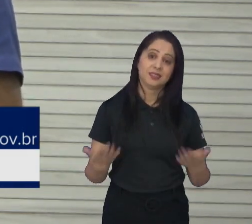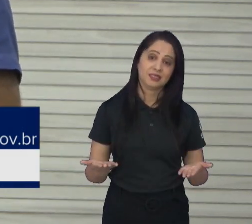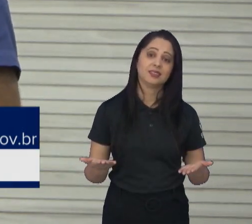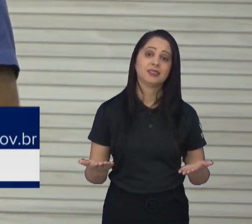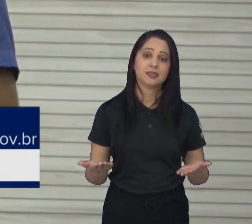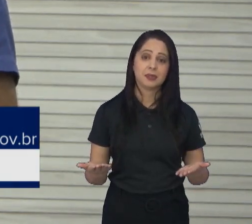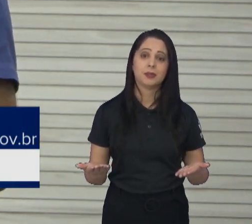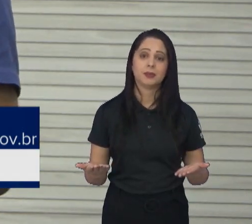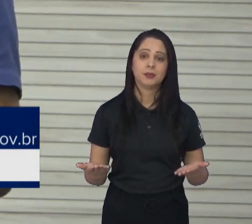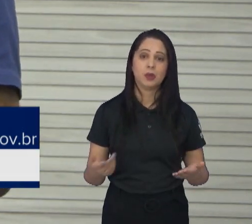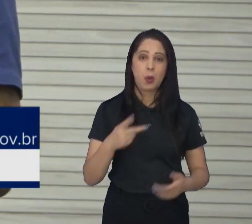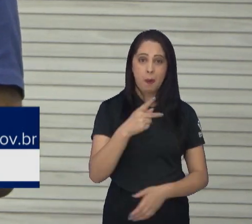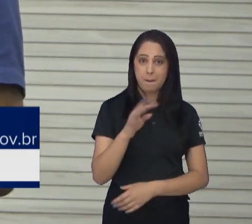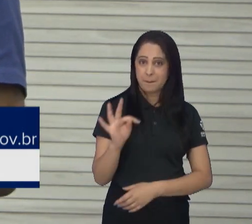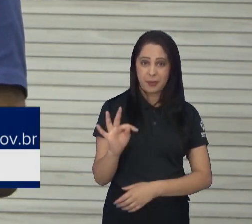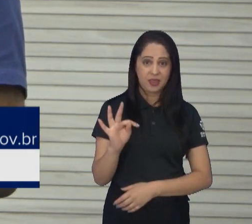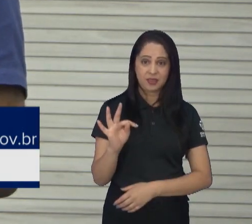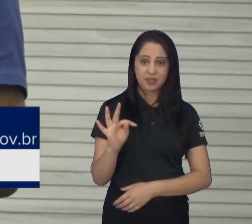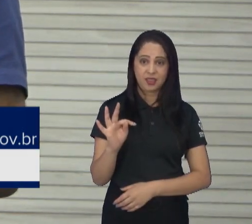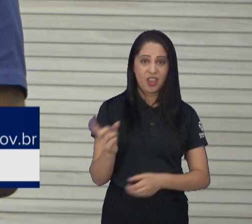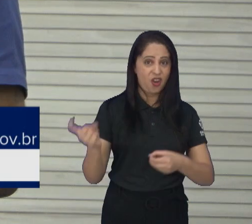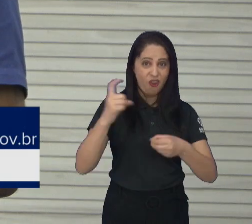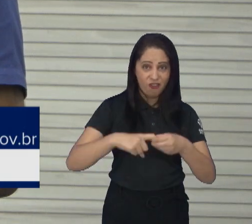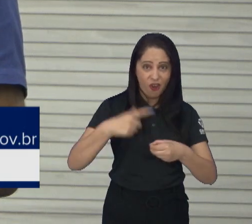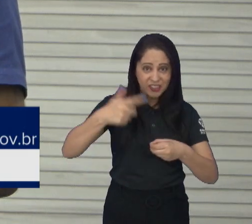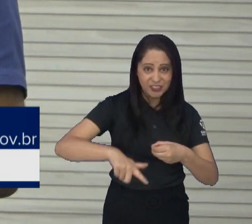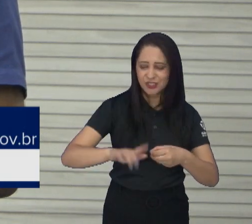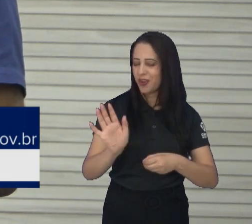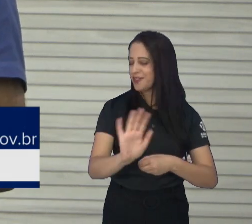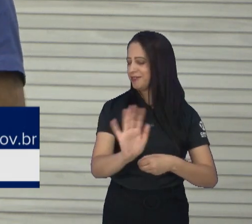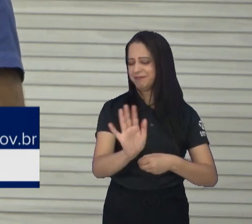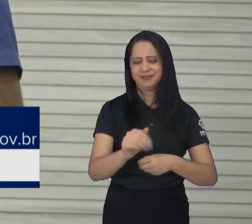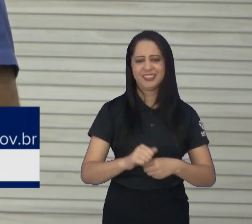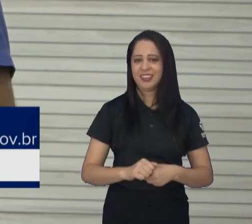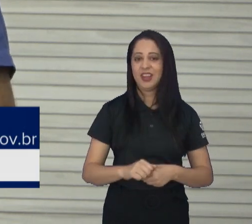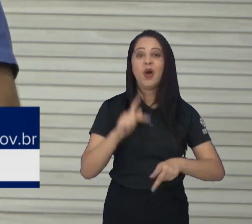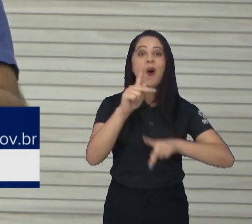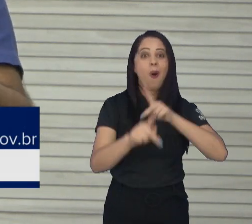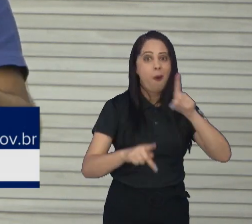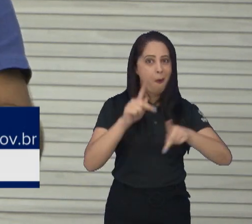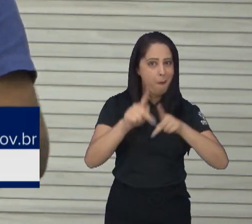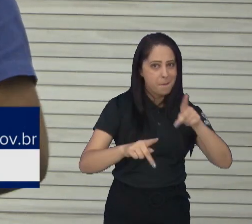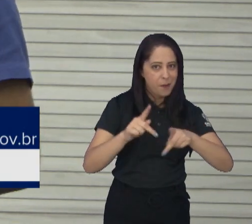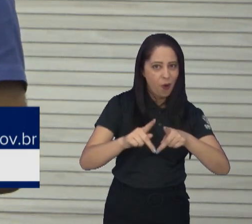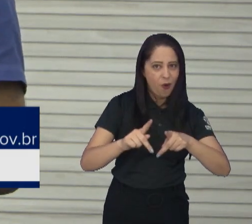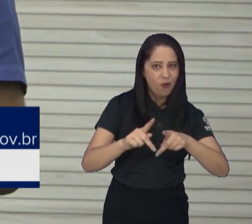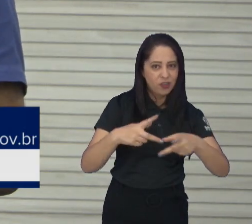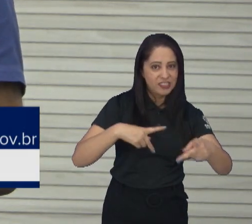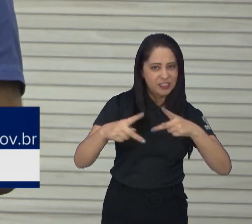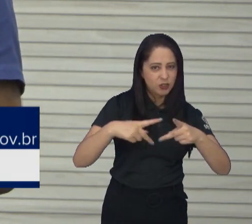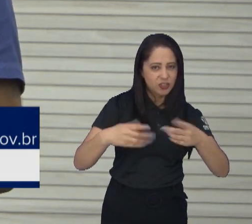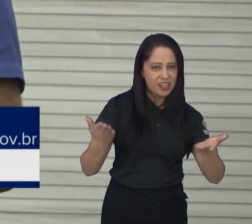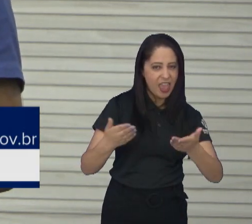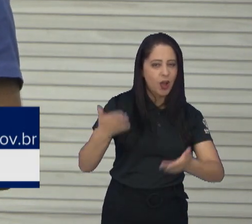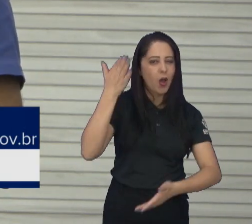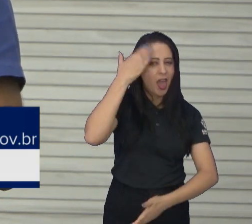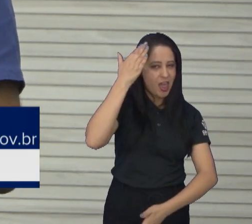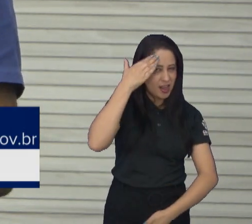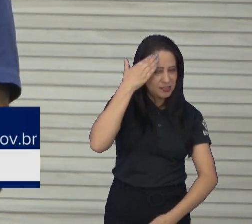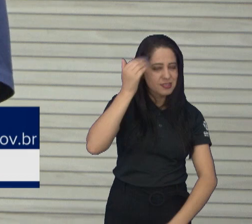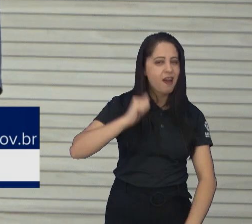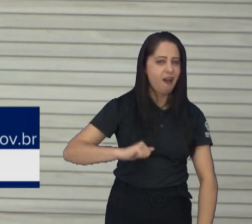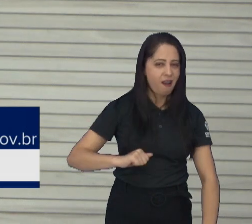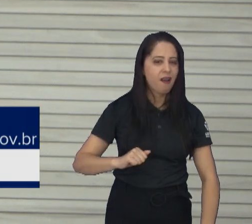é? O PT não volta mais para São José. O povo de São José já foi vacinado, não é? Já